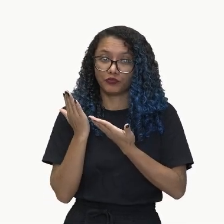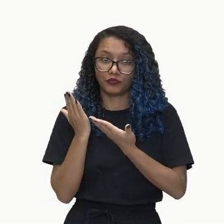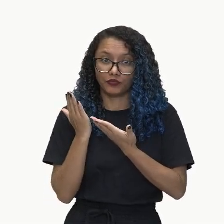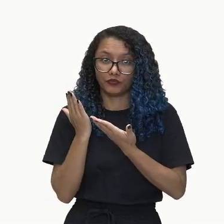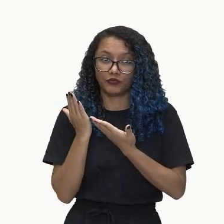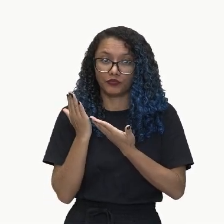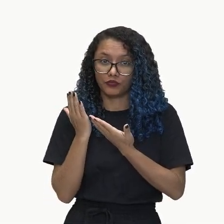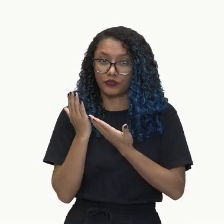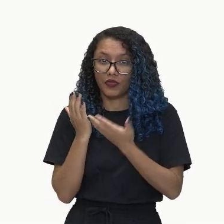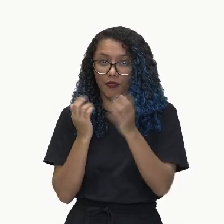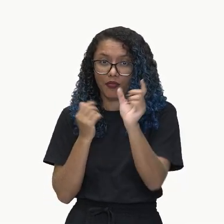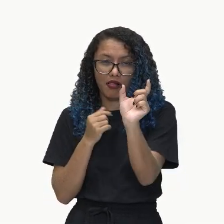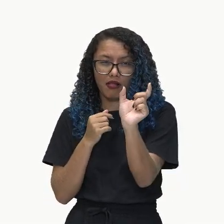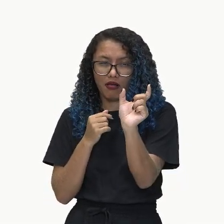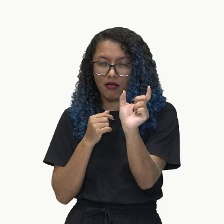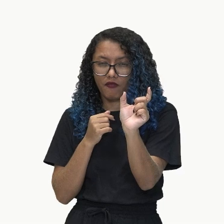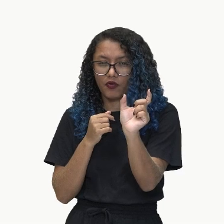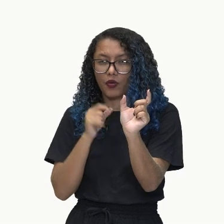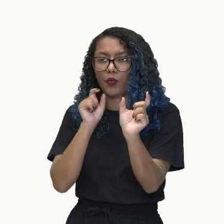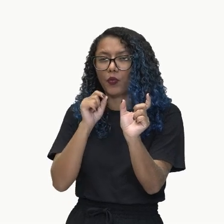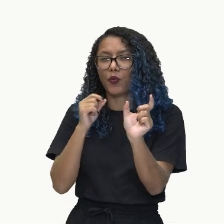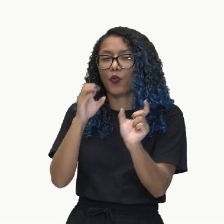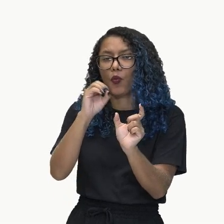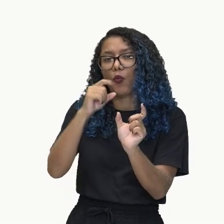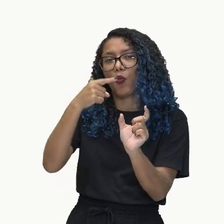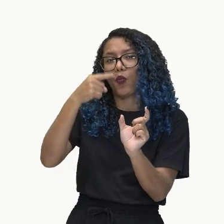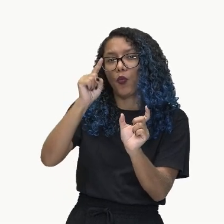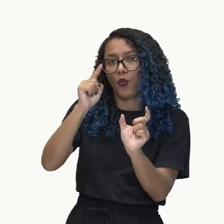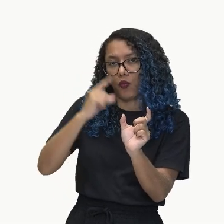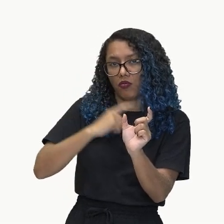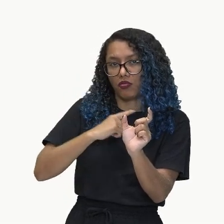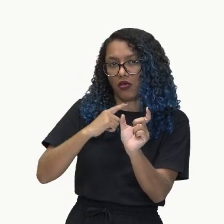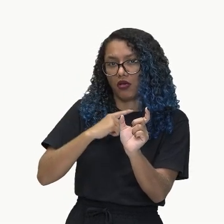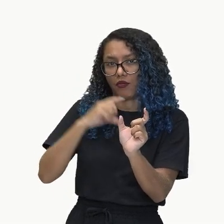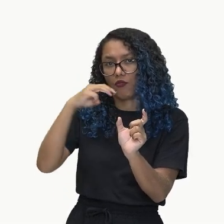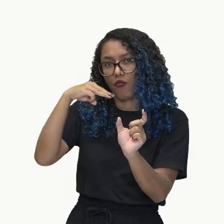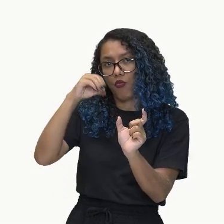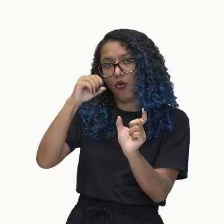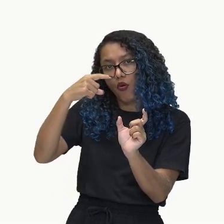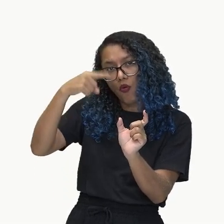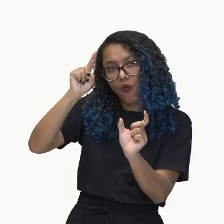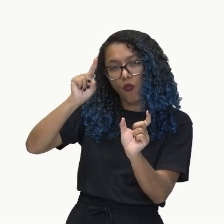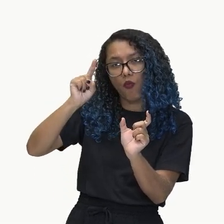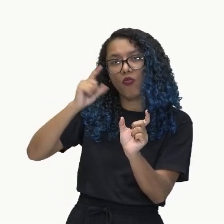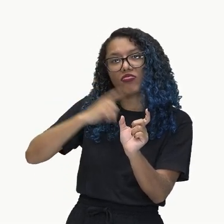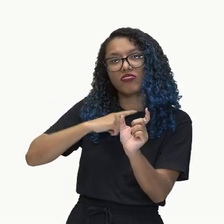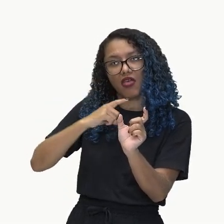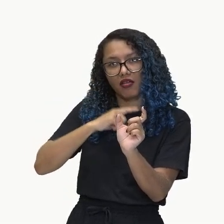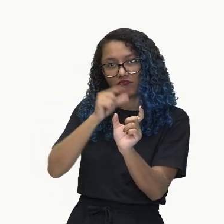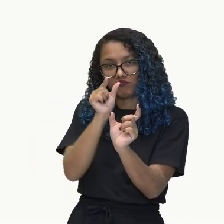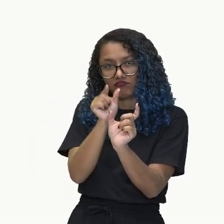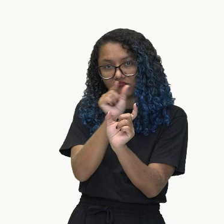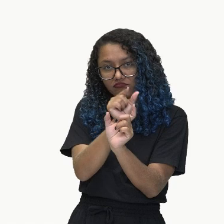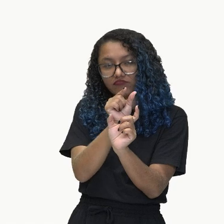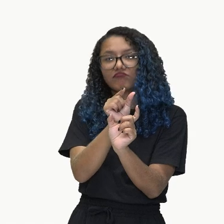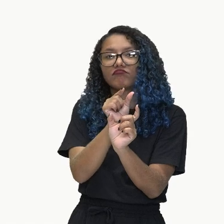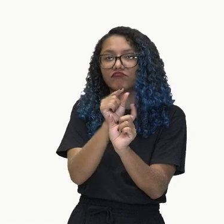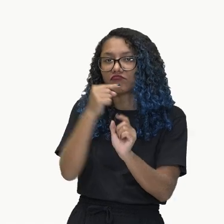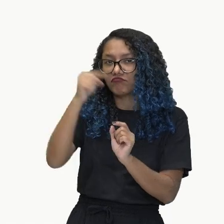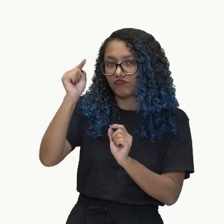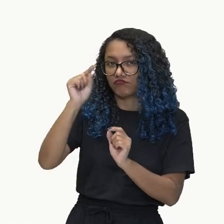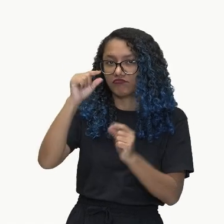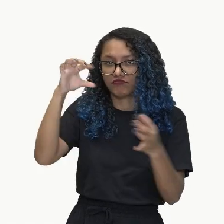cá Ok Onde está esse assento aí essa sílaba mo certo pessoal e